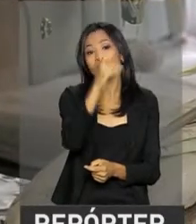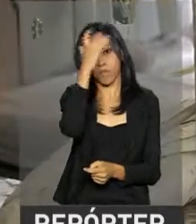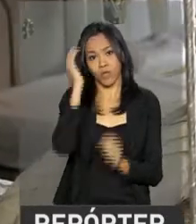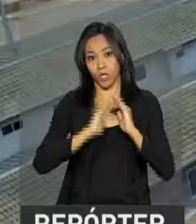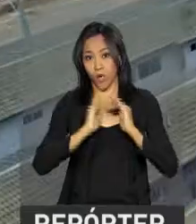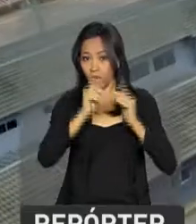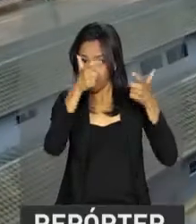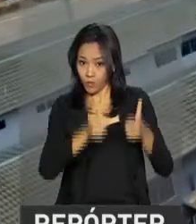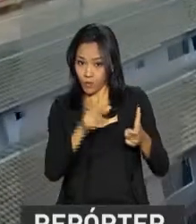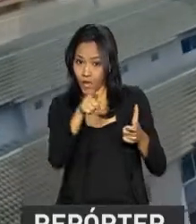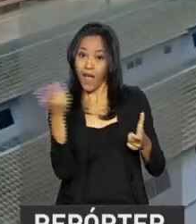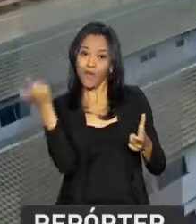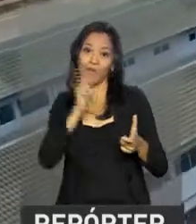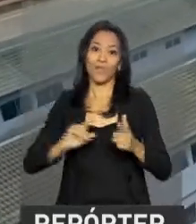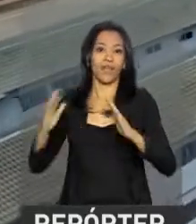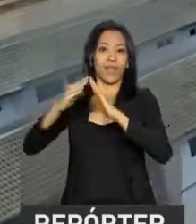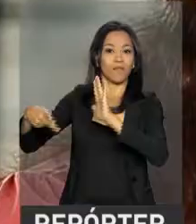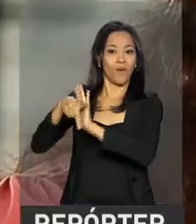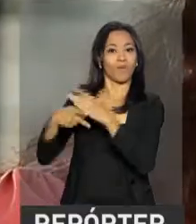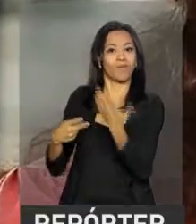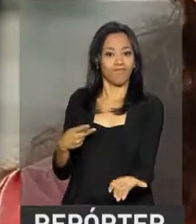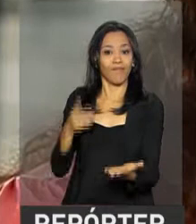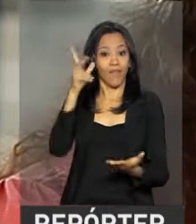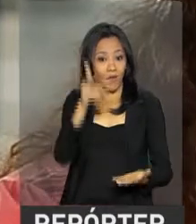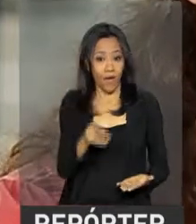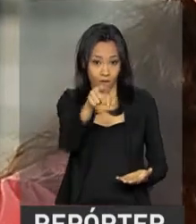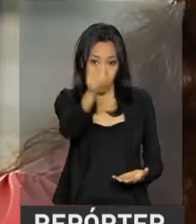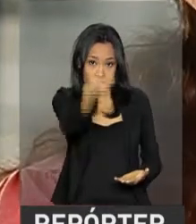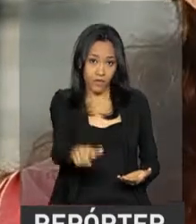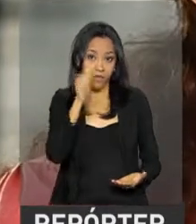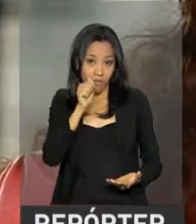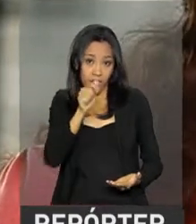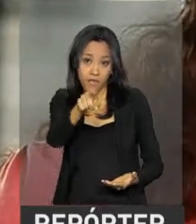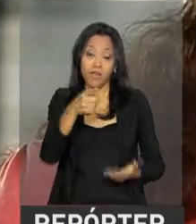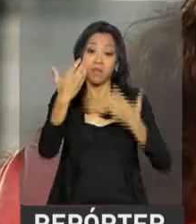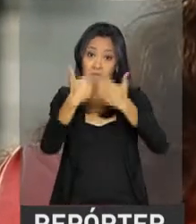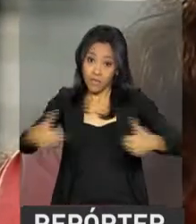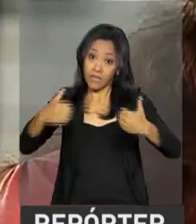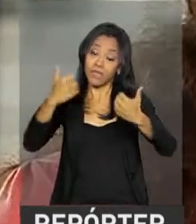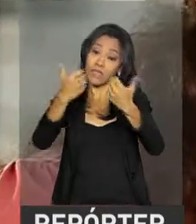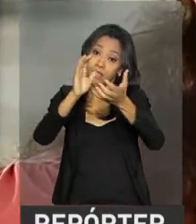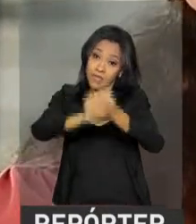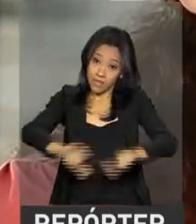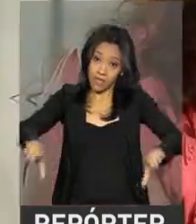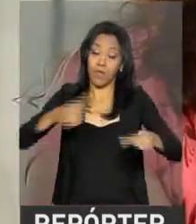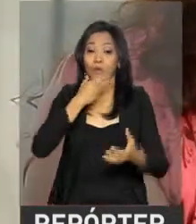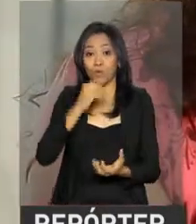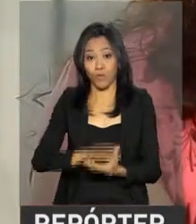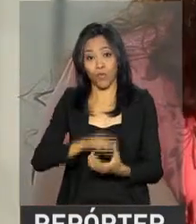nesse albergue vão ter um lar para chamar de seu. É o caso da Adriana, que após se separar do marido, acabou na